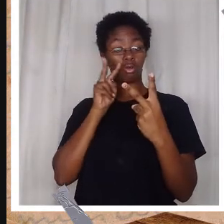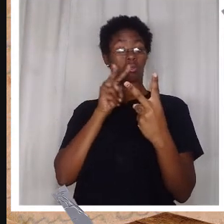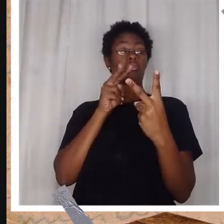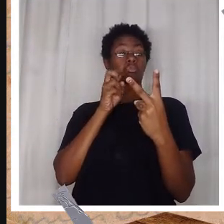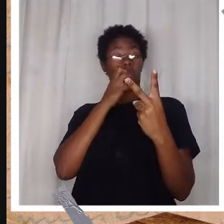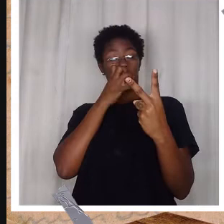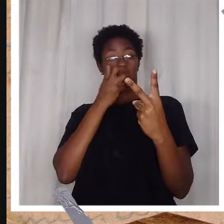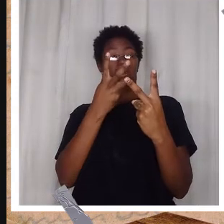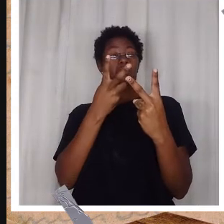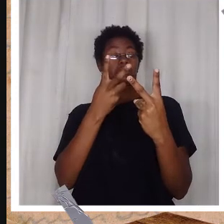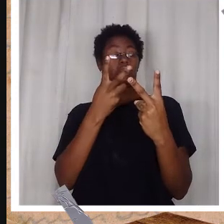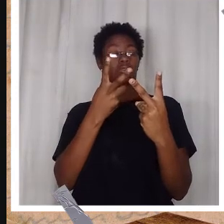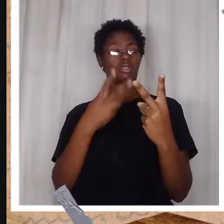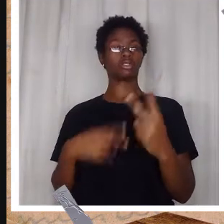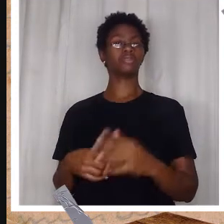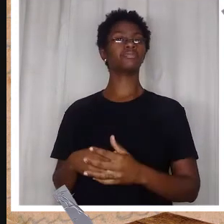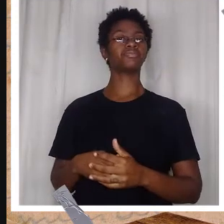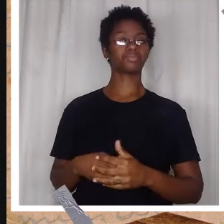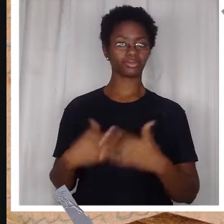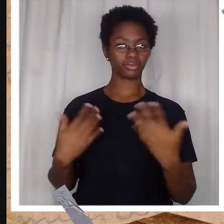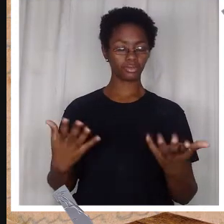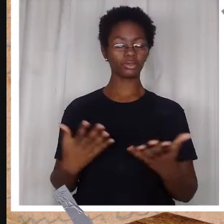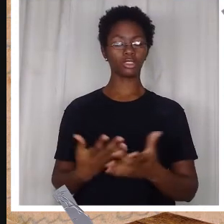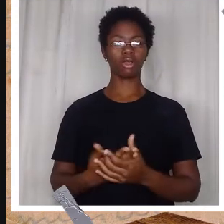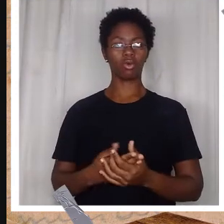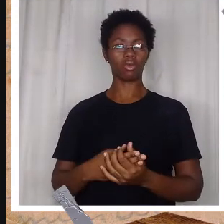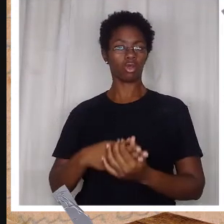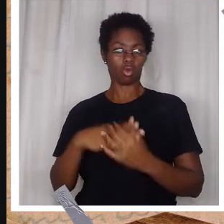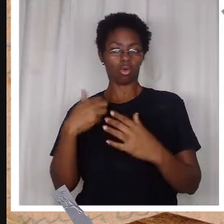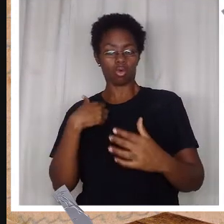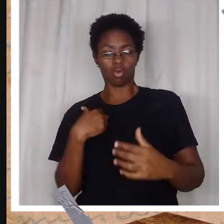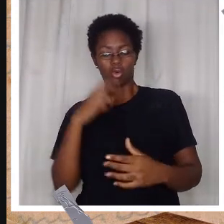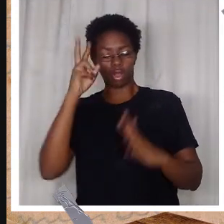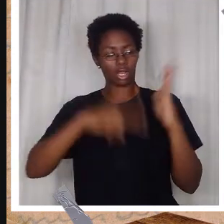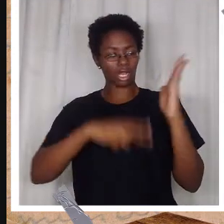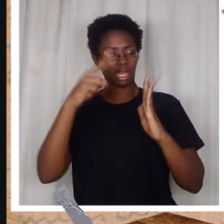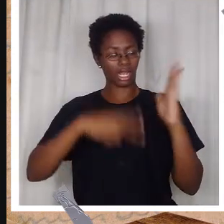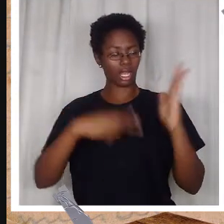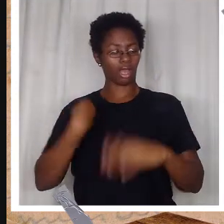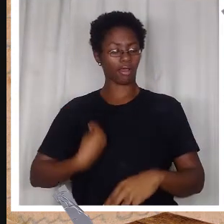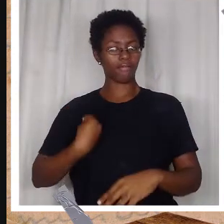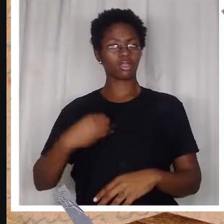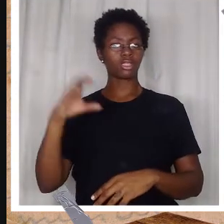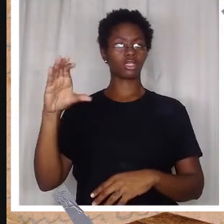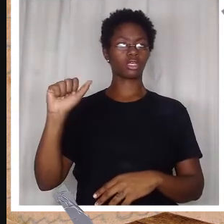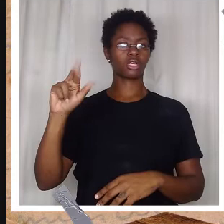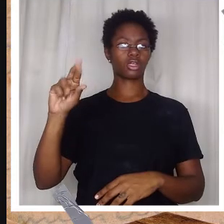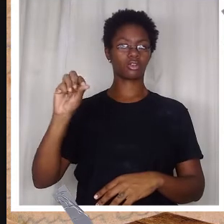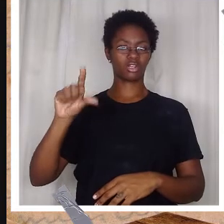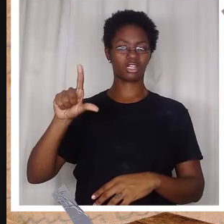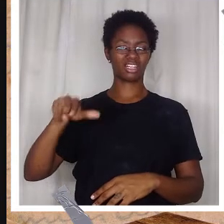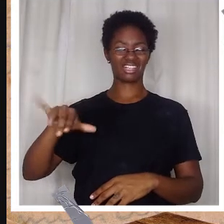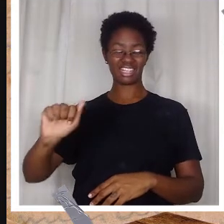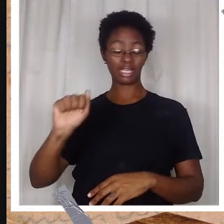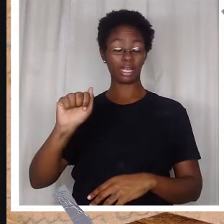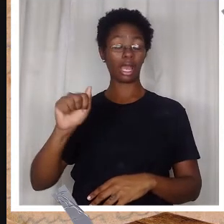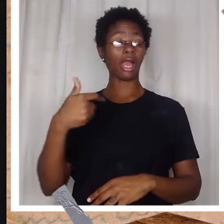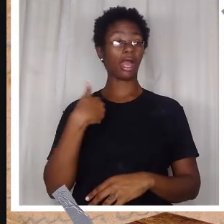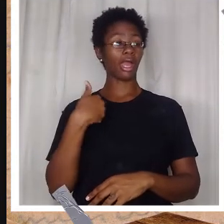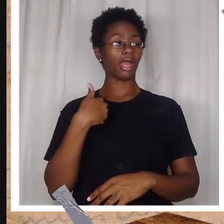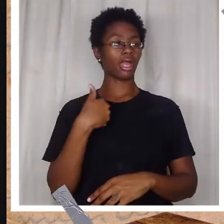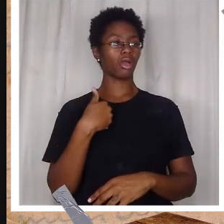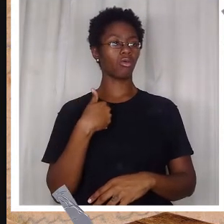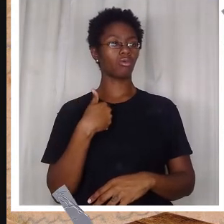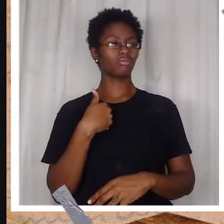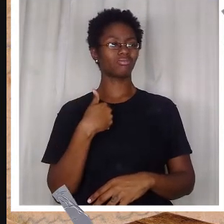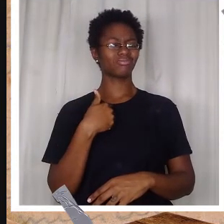conhecia Carolina Maria de Jesus. E quando eu comecei a ler a biografia de Carolina, eu fiquei com